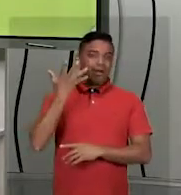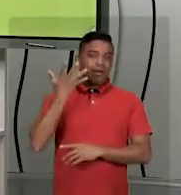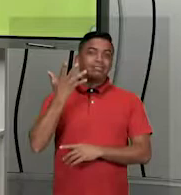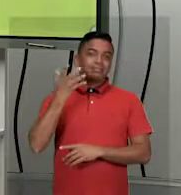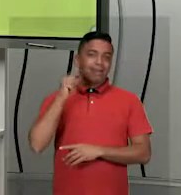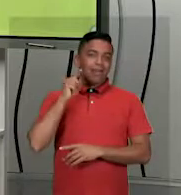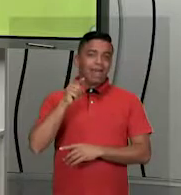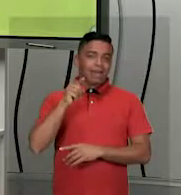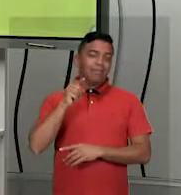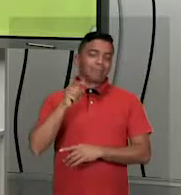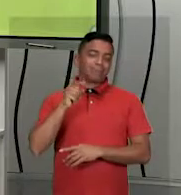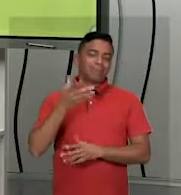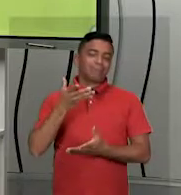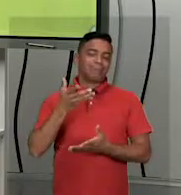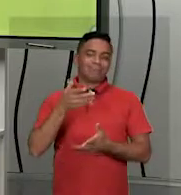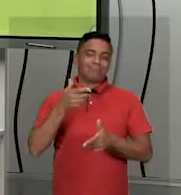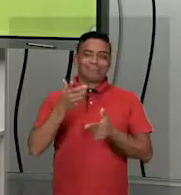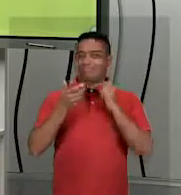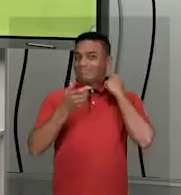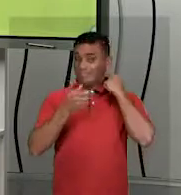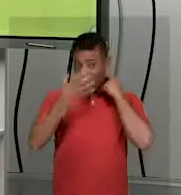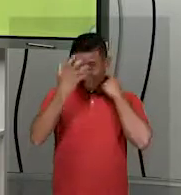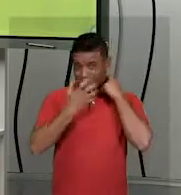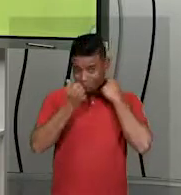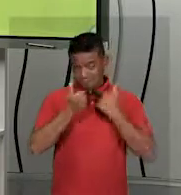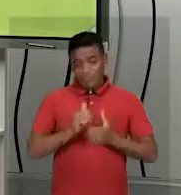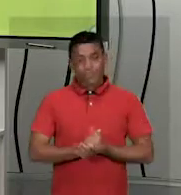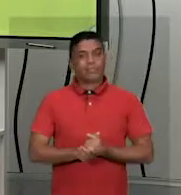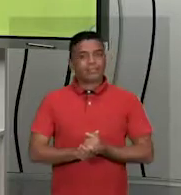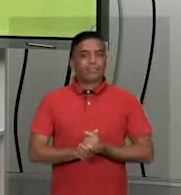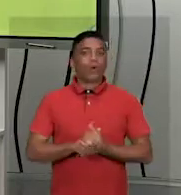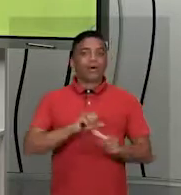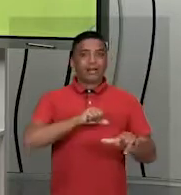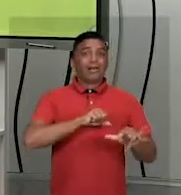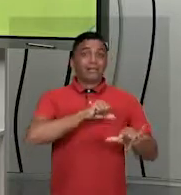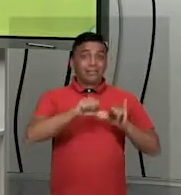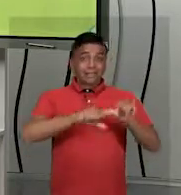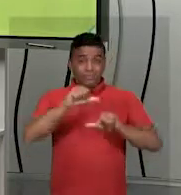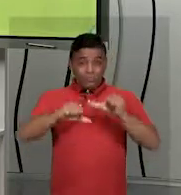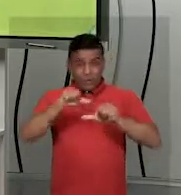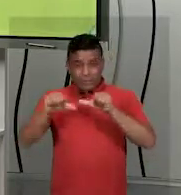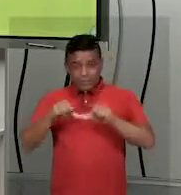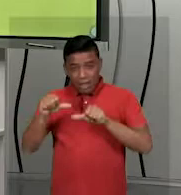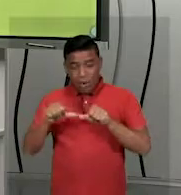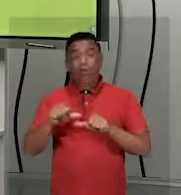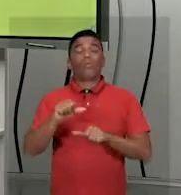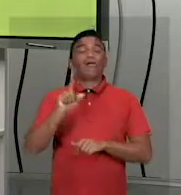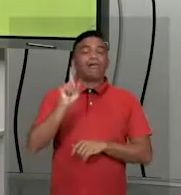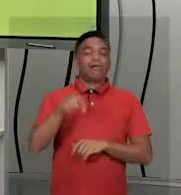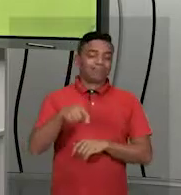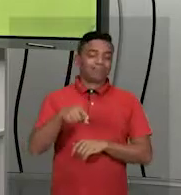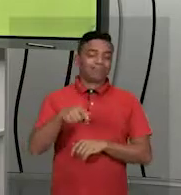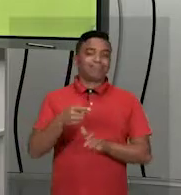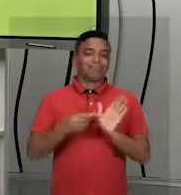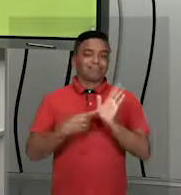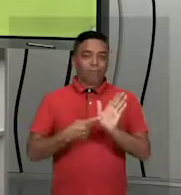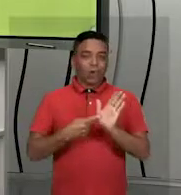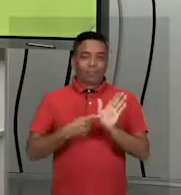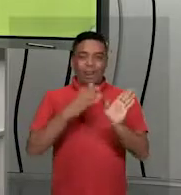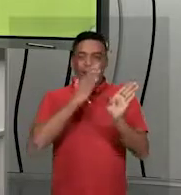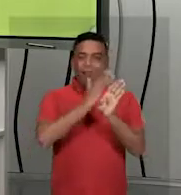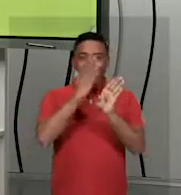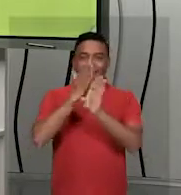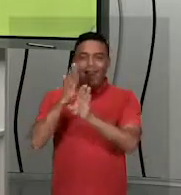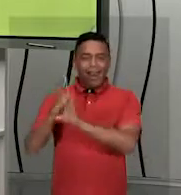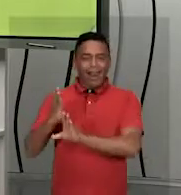situação. Certo? Bom, essas são as transformações que a gente vai encontrar